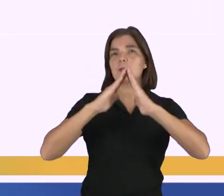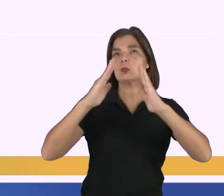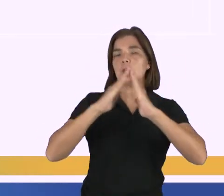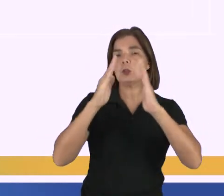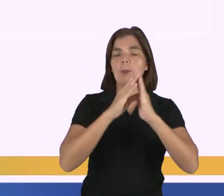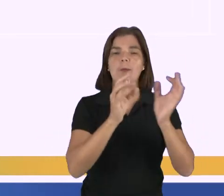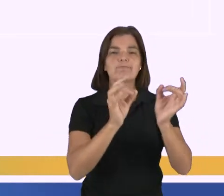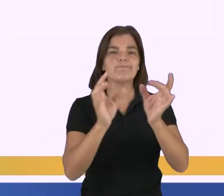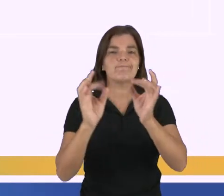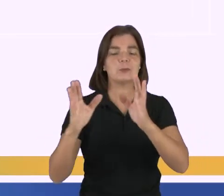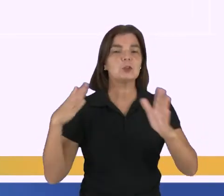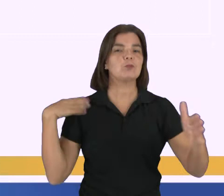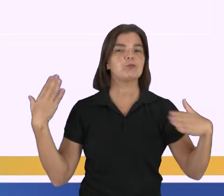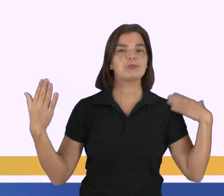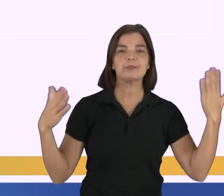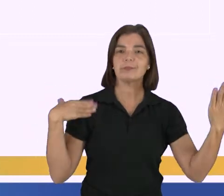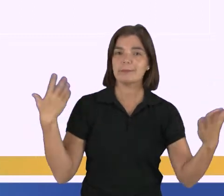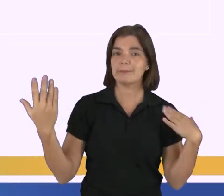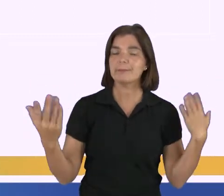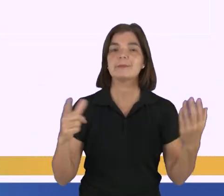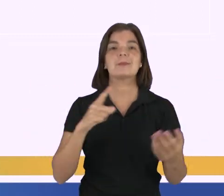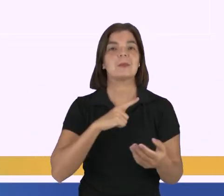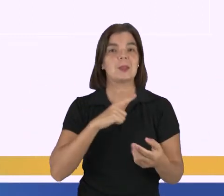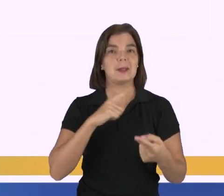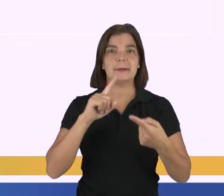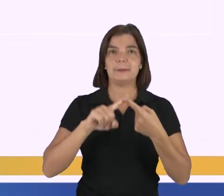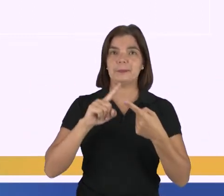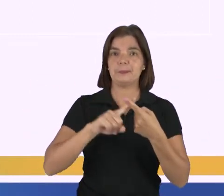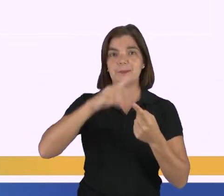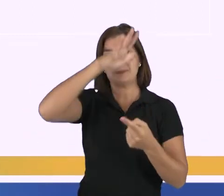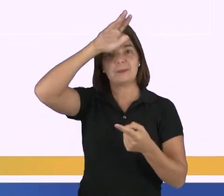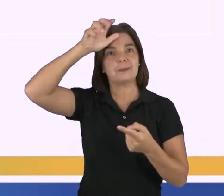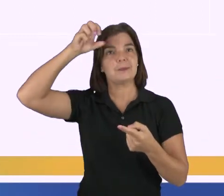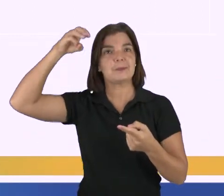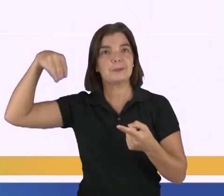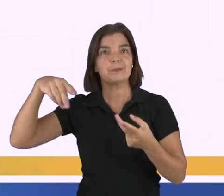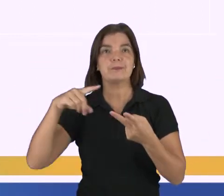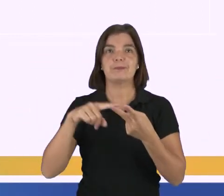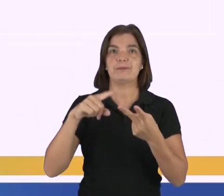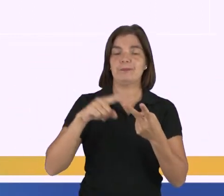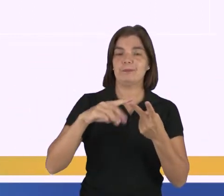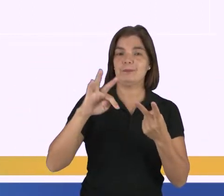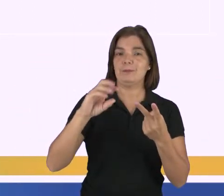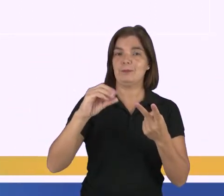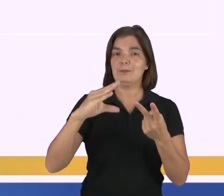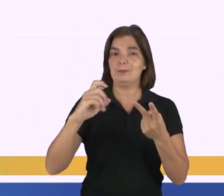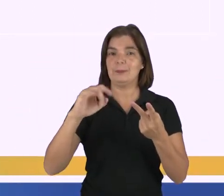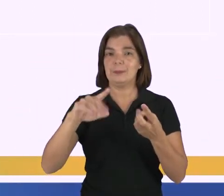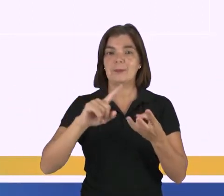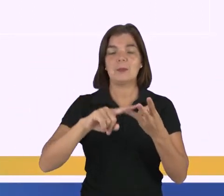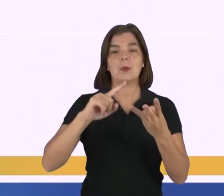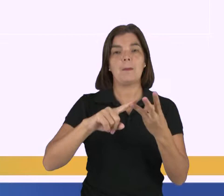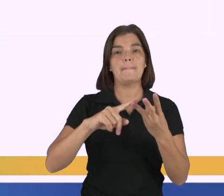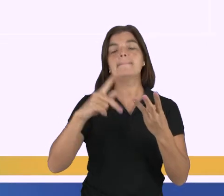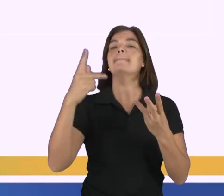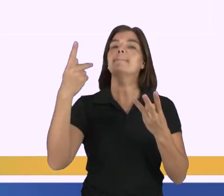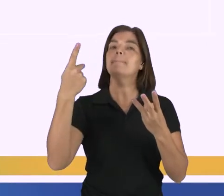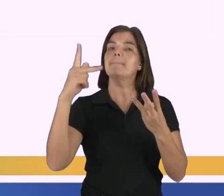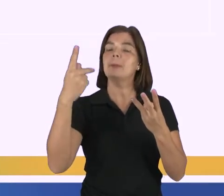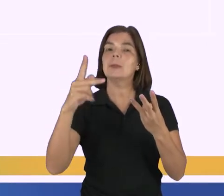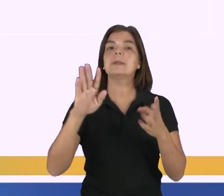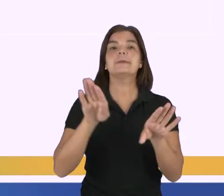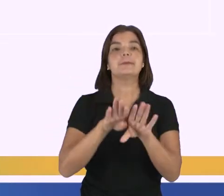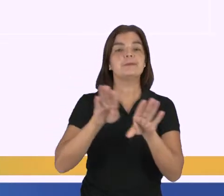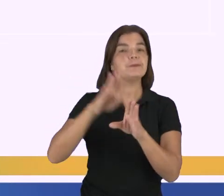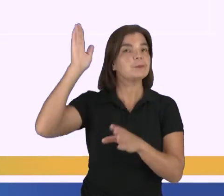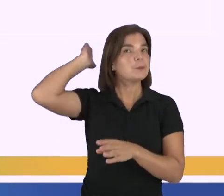comercial e lazer. E aí nós temos as bacias amazônica, Tocantins-Araguaia, Paraguai, Paraná,